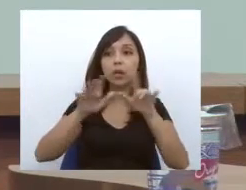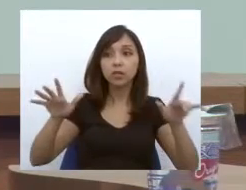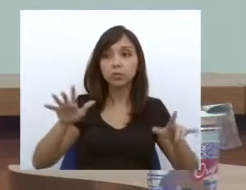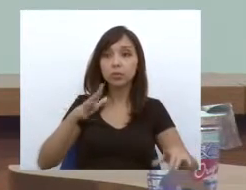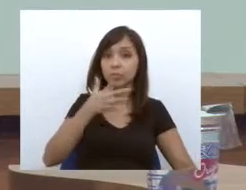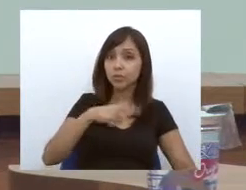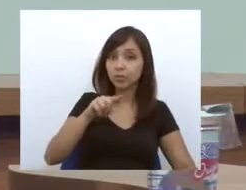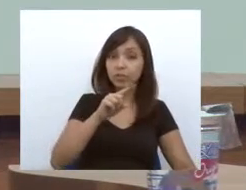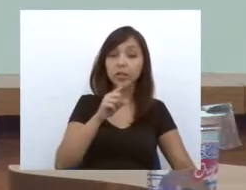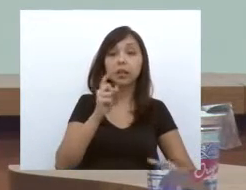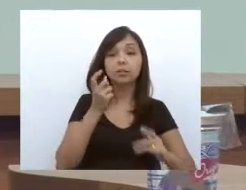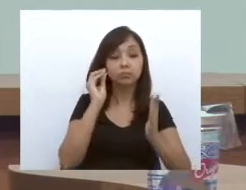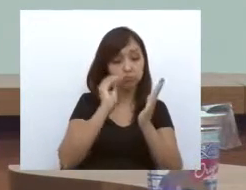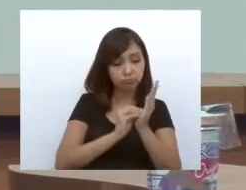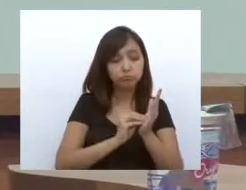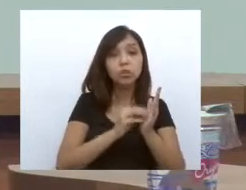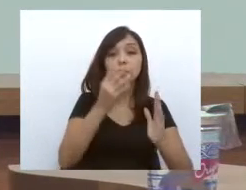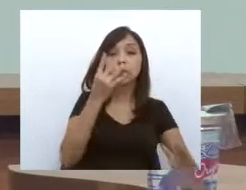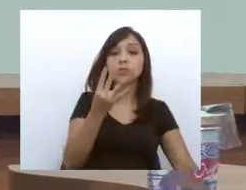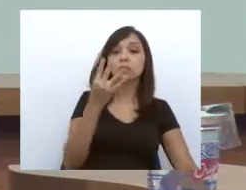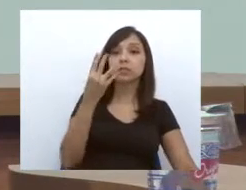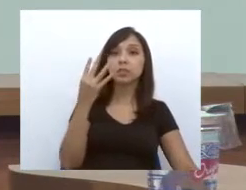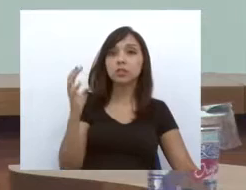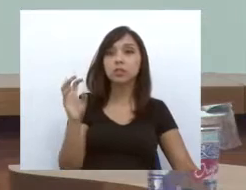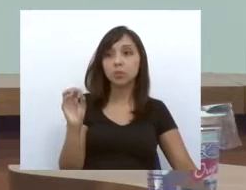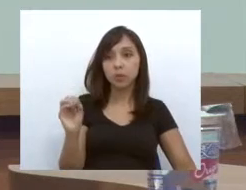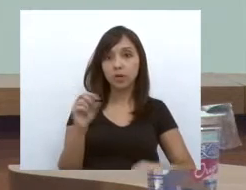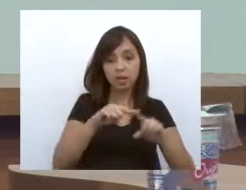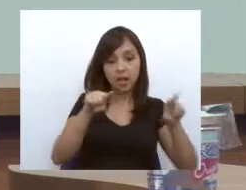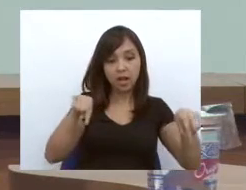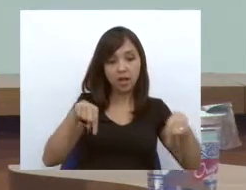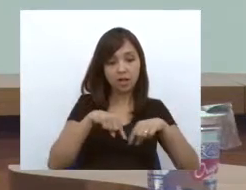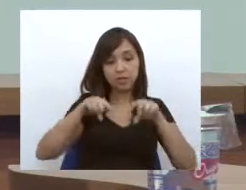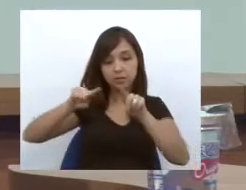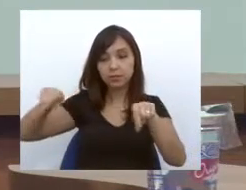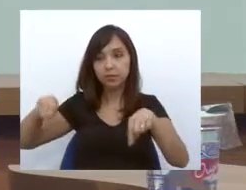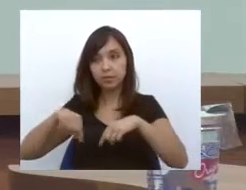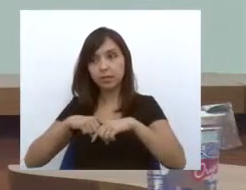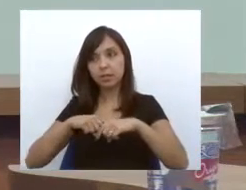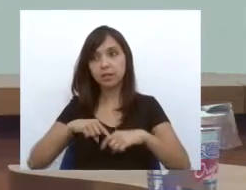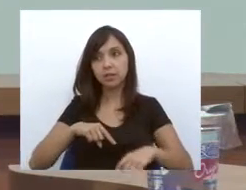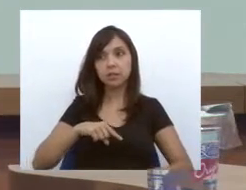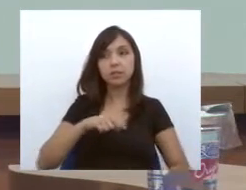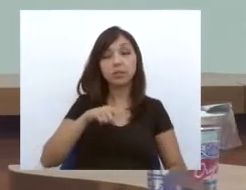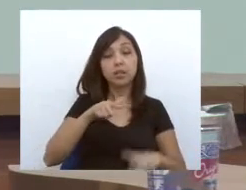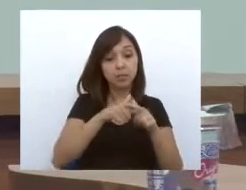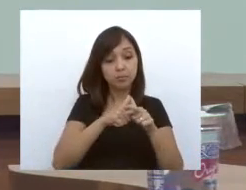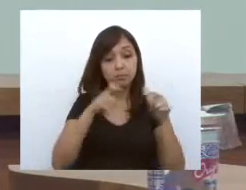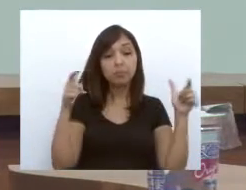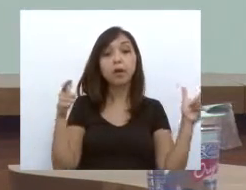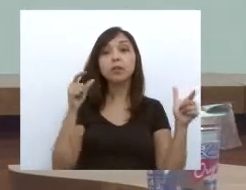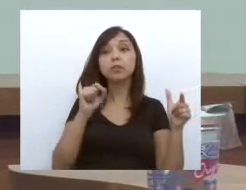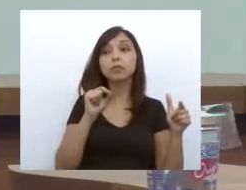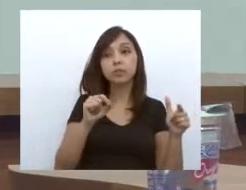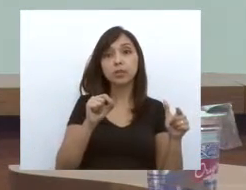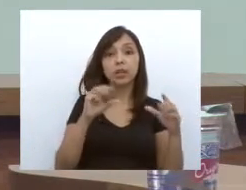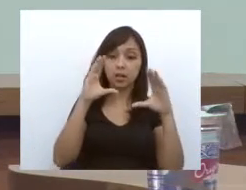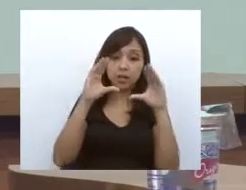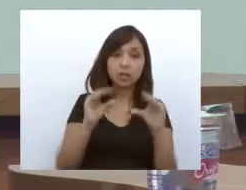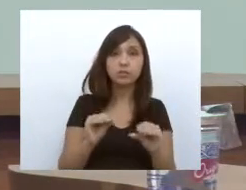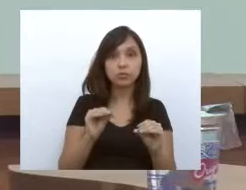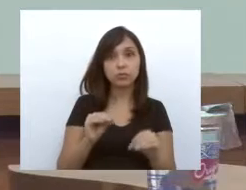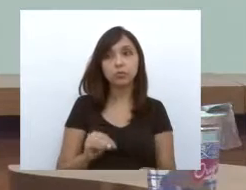dados oficiais, 440 salas de aula, sendo que a maioria delas foram no